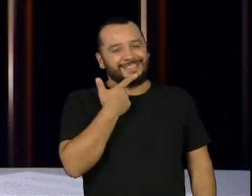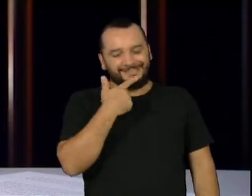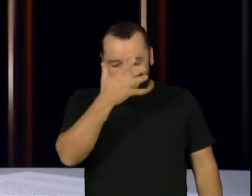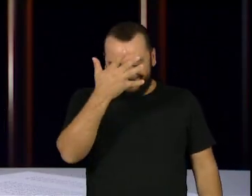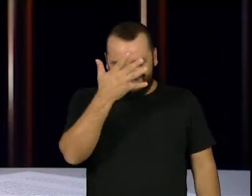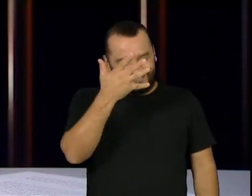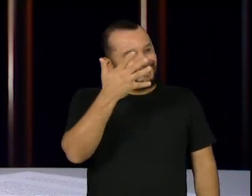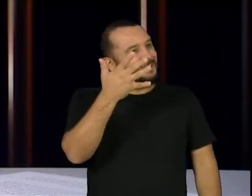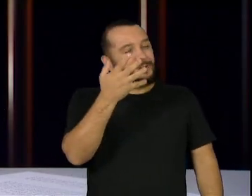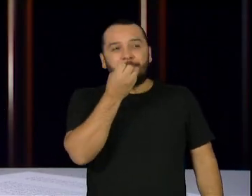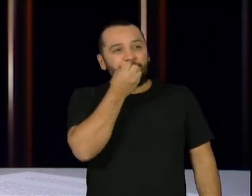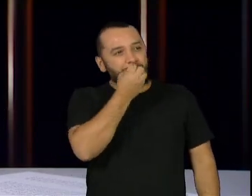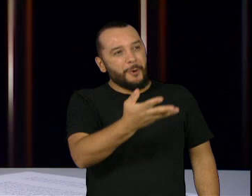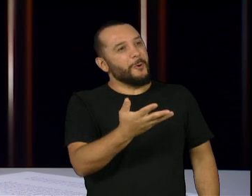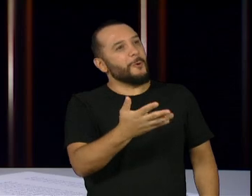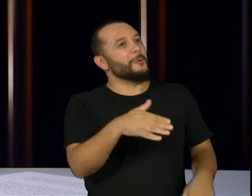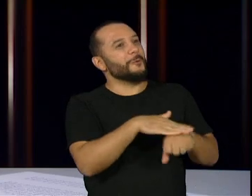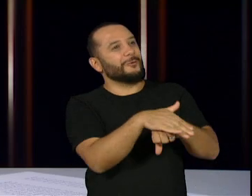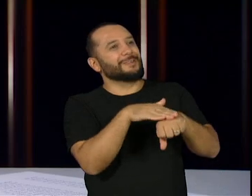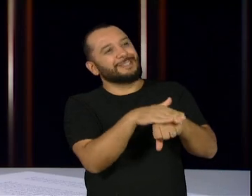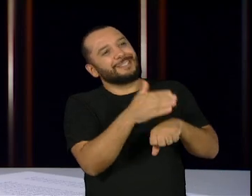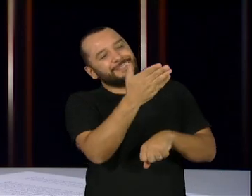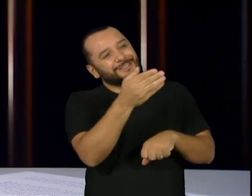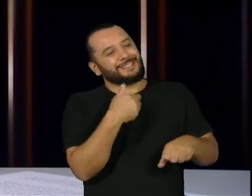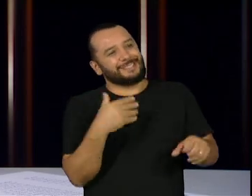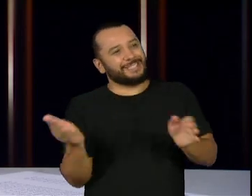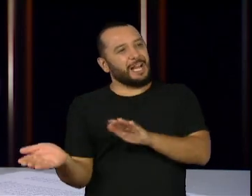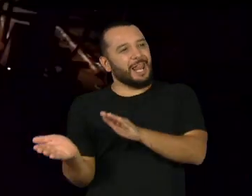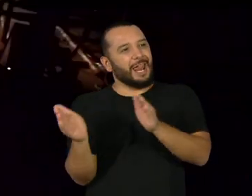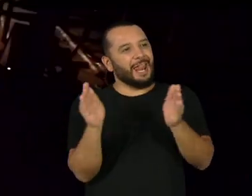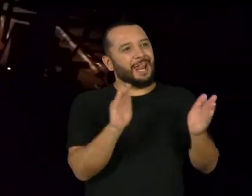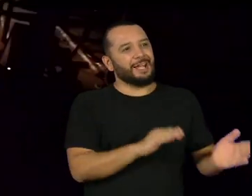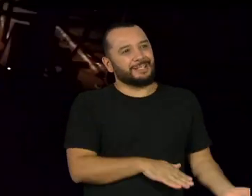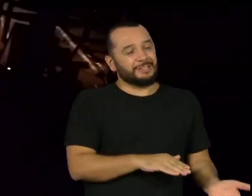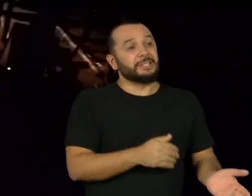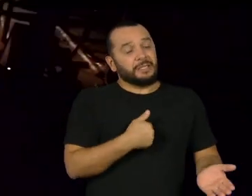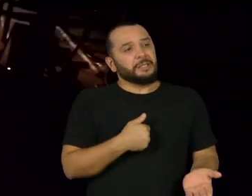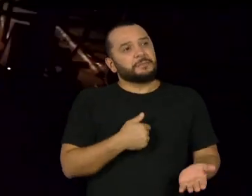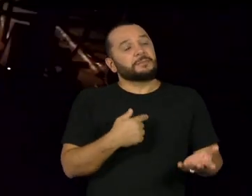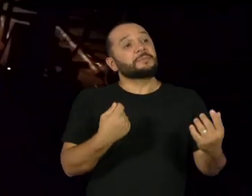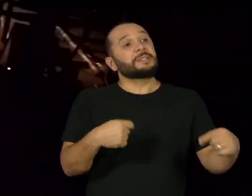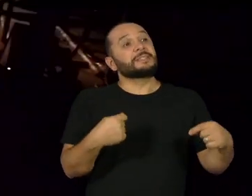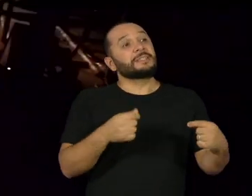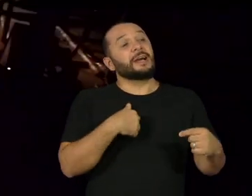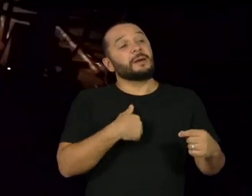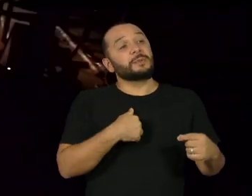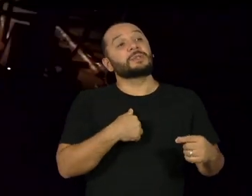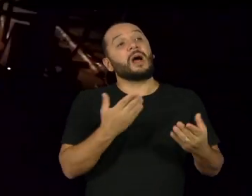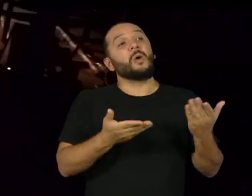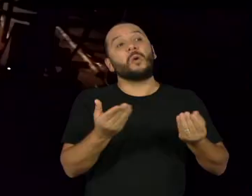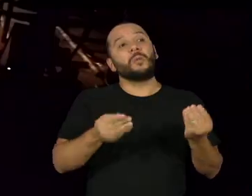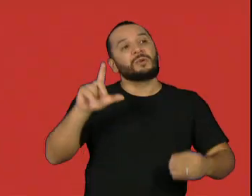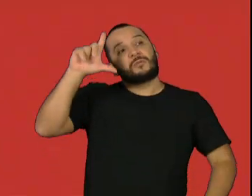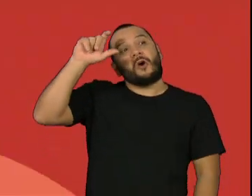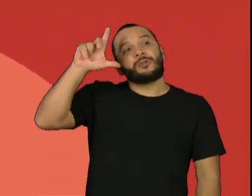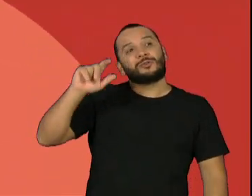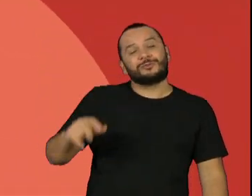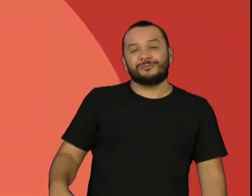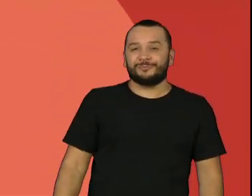Ai, que delícia de travessia. Vamos registrar. Temos que contar essa história agora com a selfie.